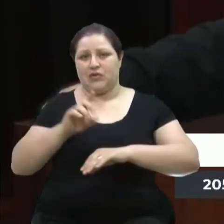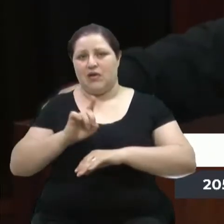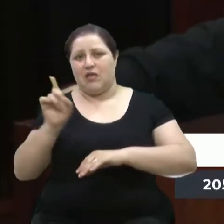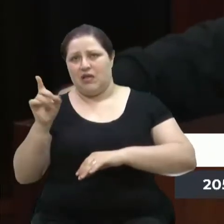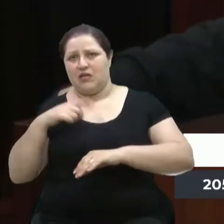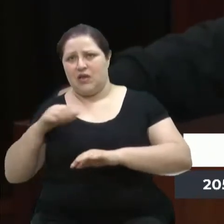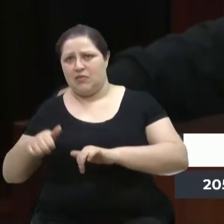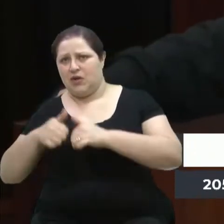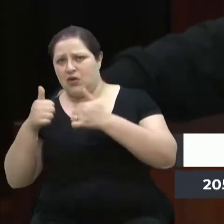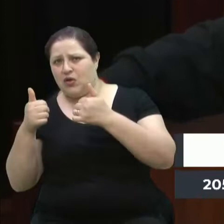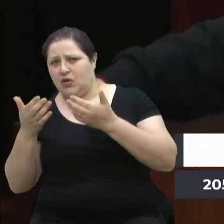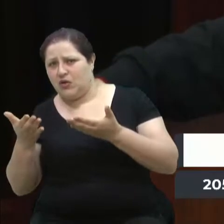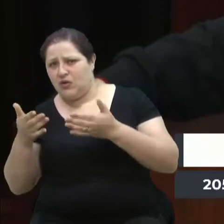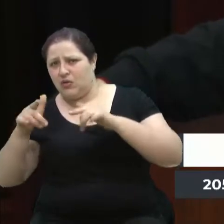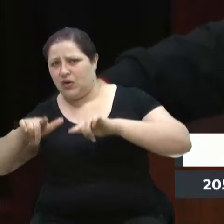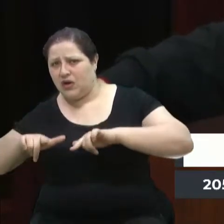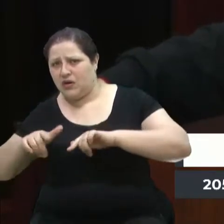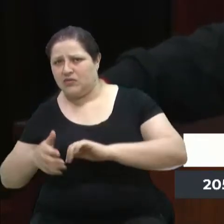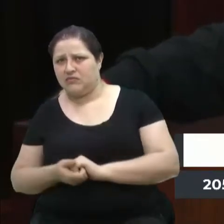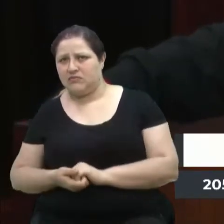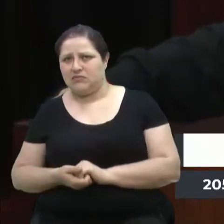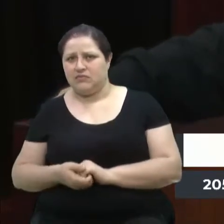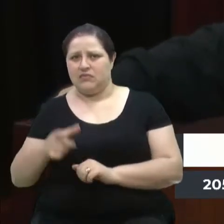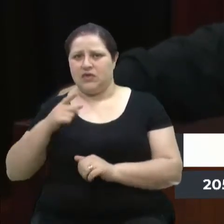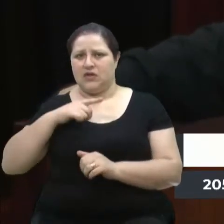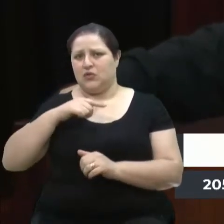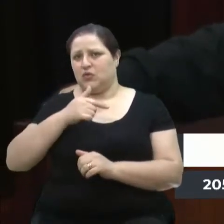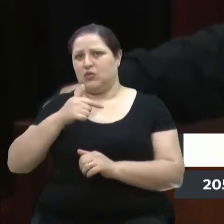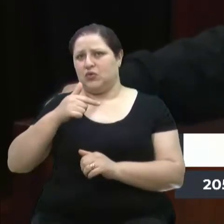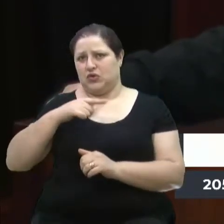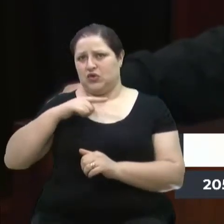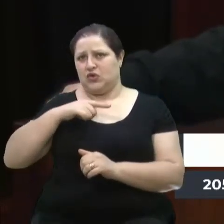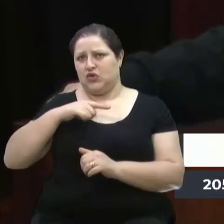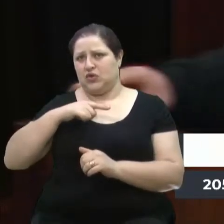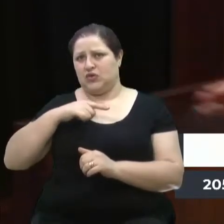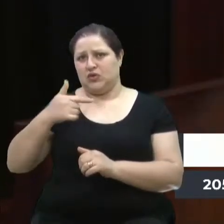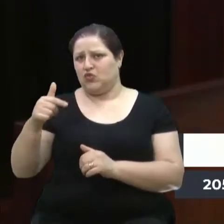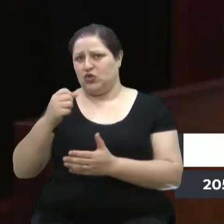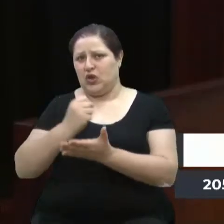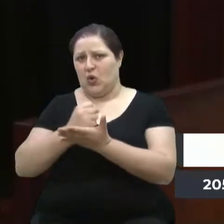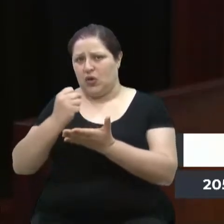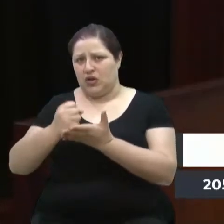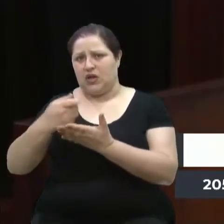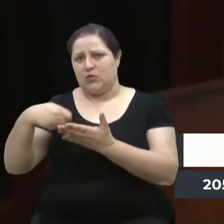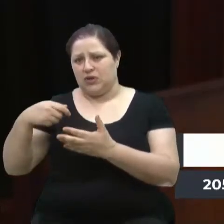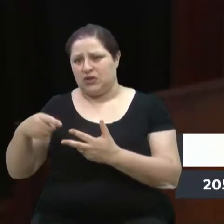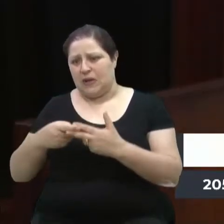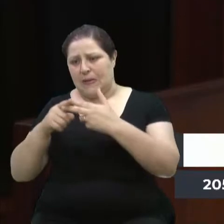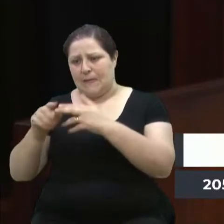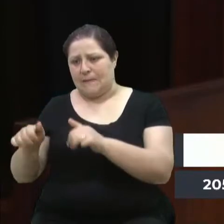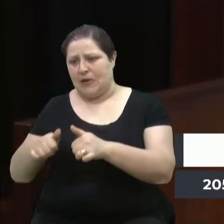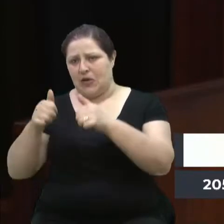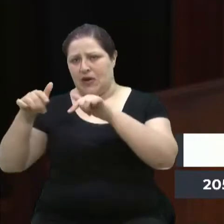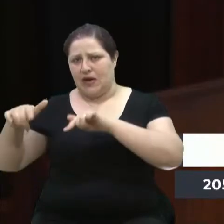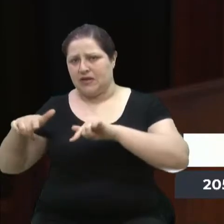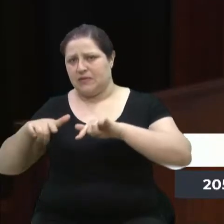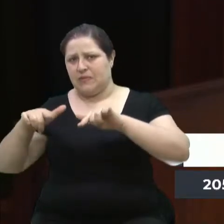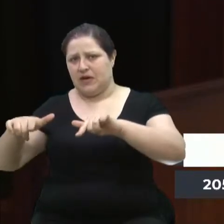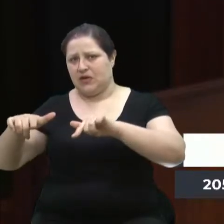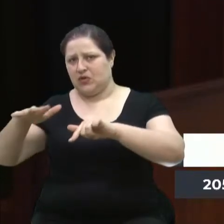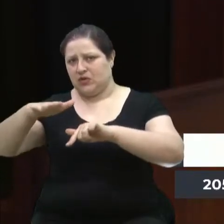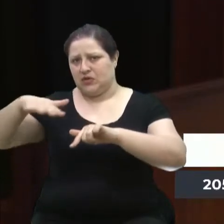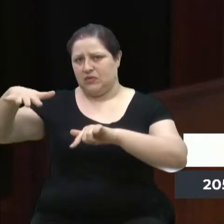melhorou e ela não tinha um contrato que ele tinha que melhorar o espaço ambiente eu só quero complementar